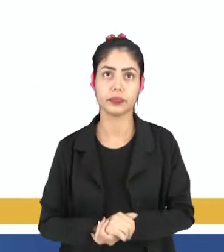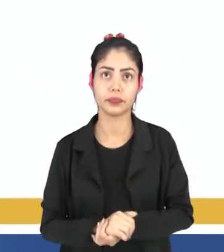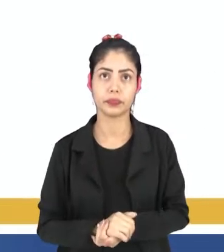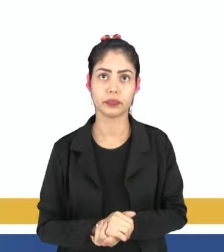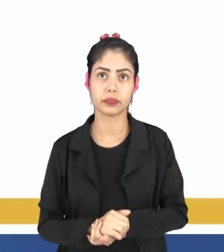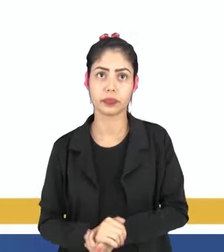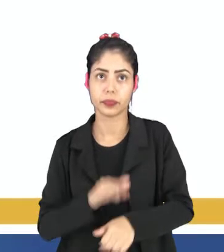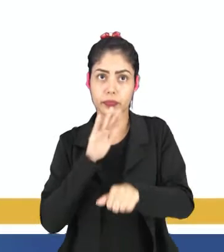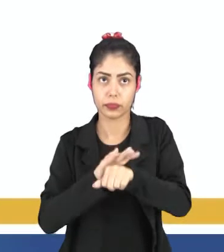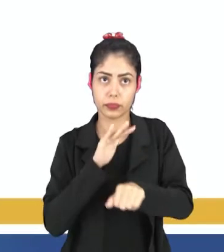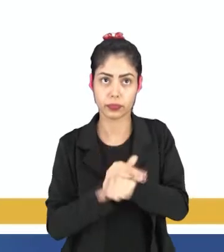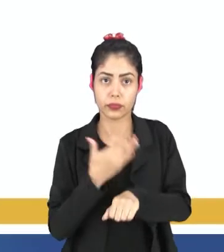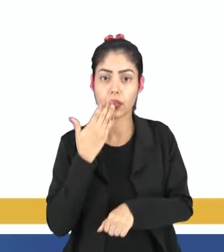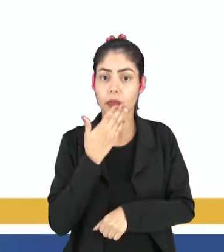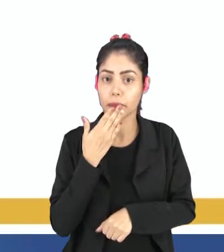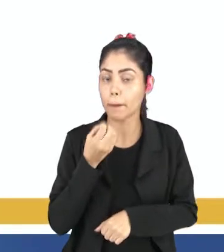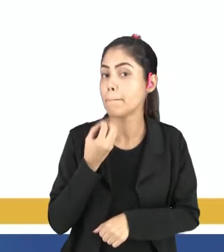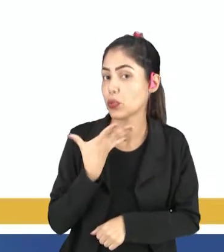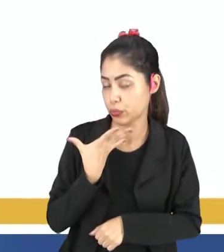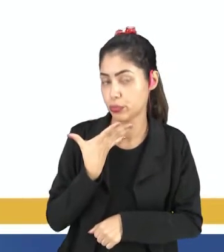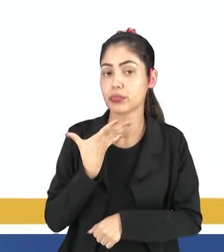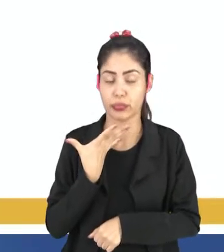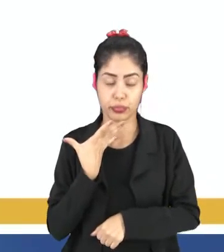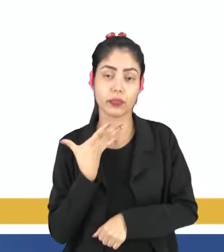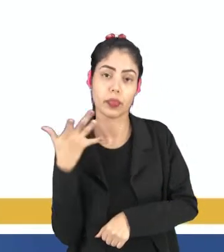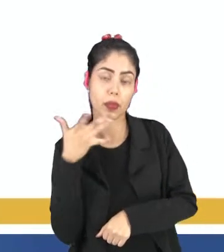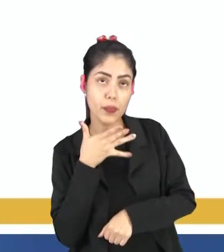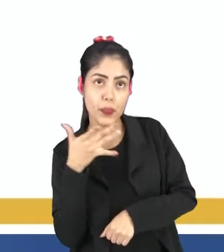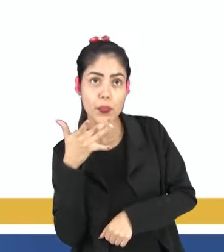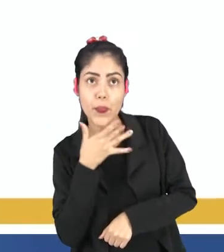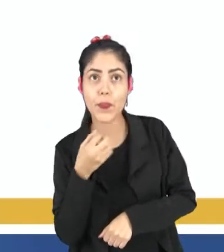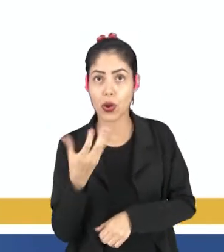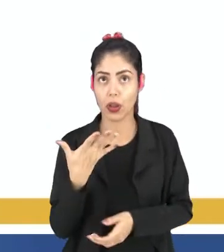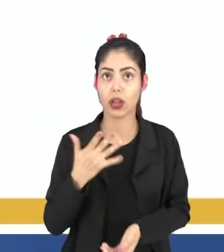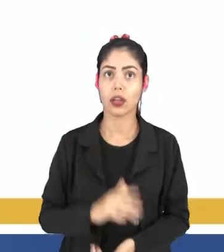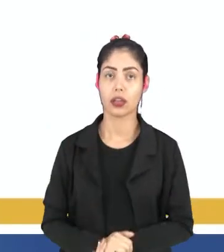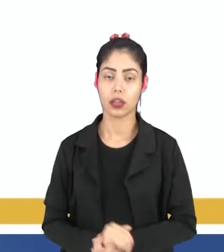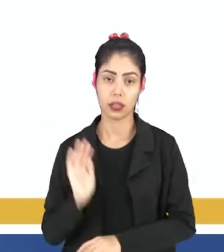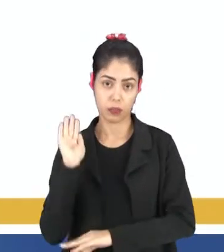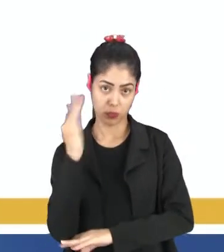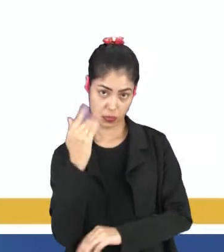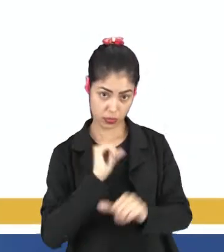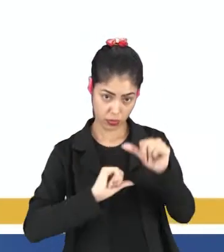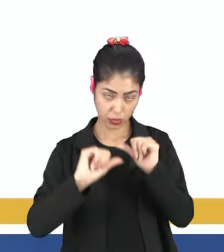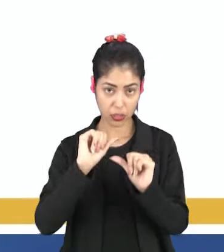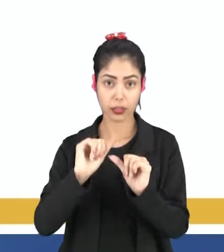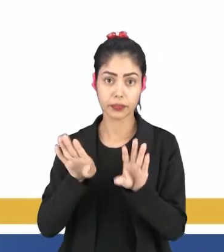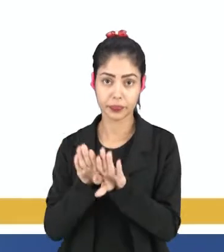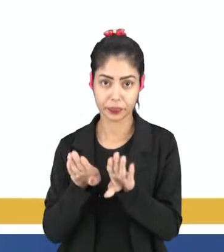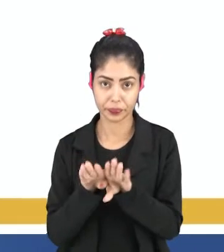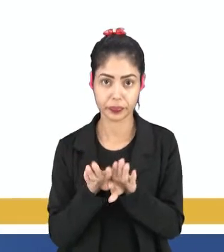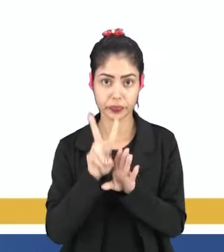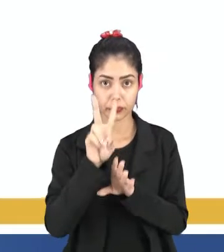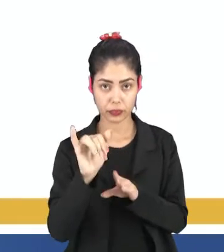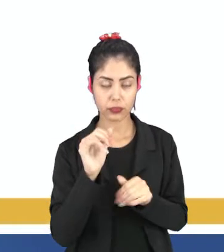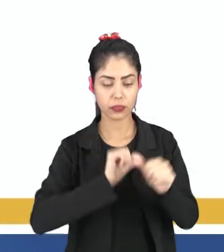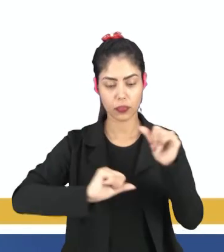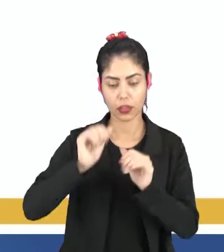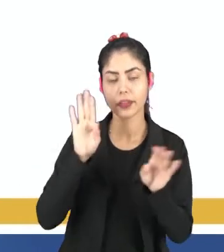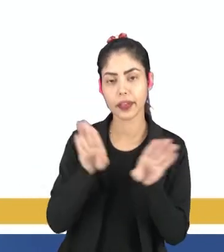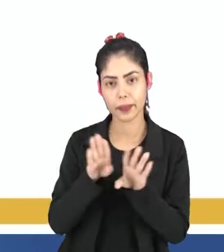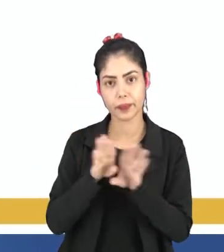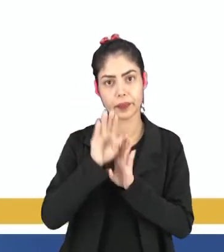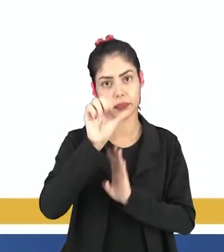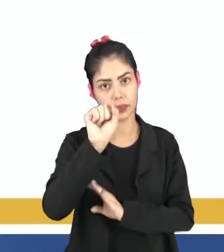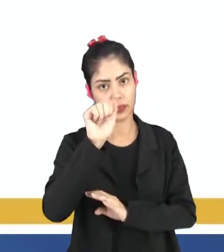texto, a dar sabor. Né, se você mudar o tipo de madeira que você vai queimar, né, isso pode mudar o